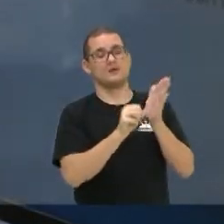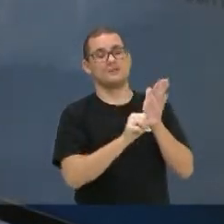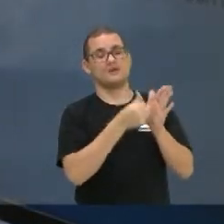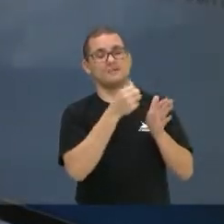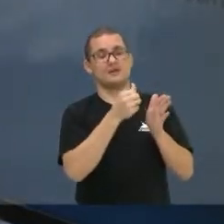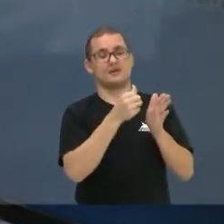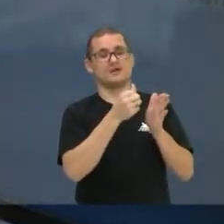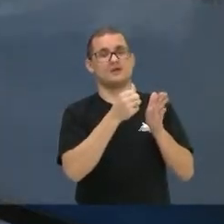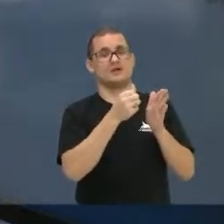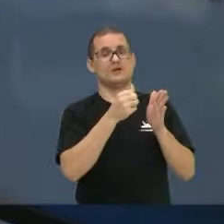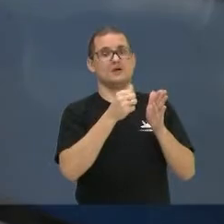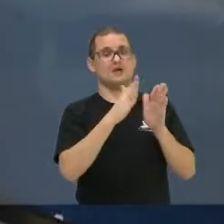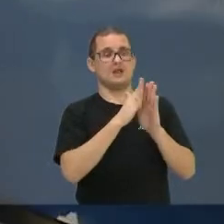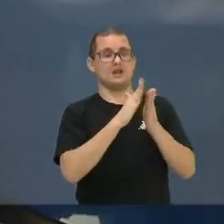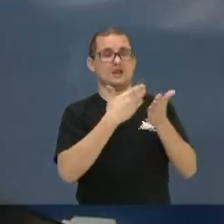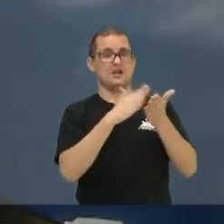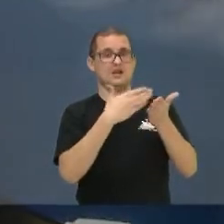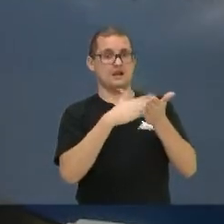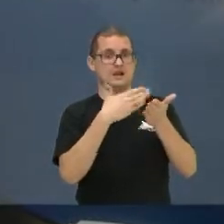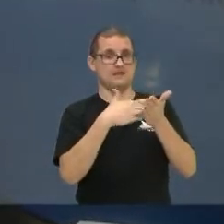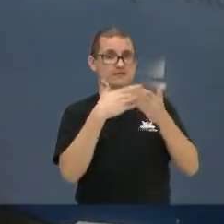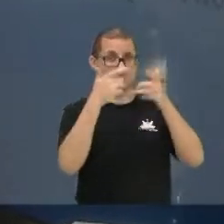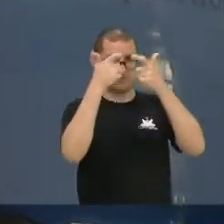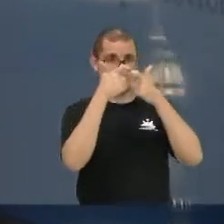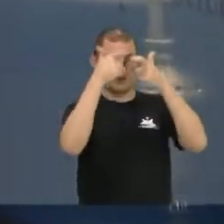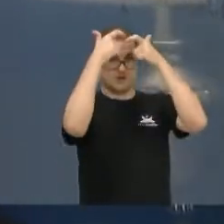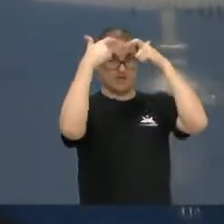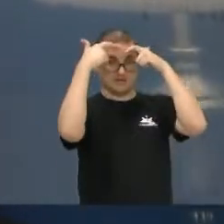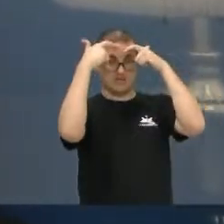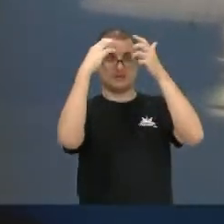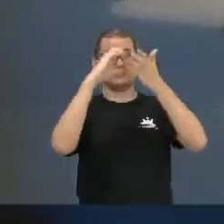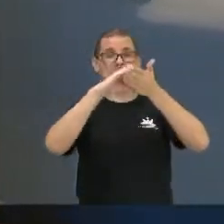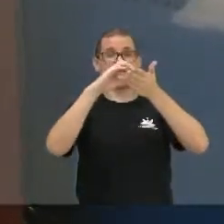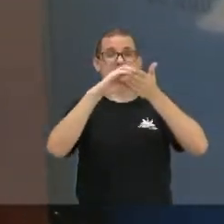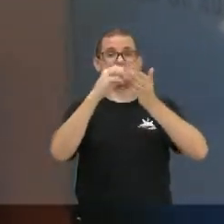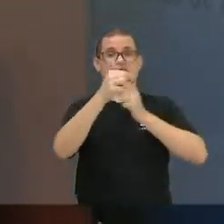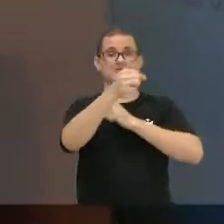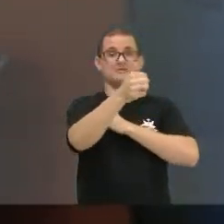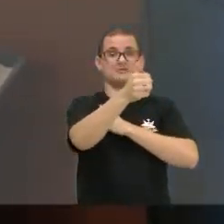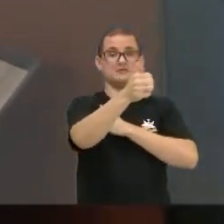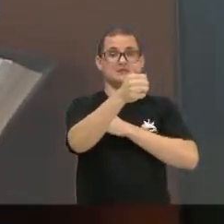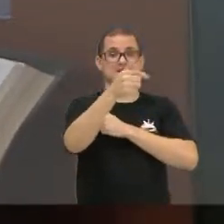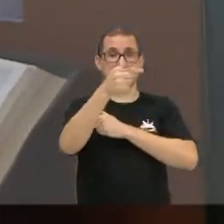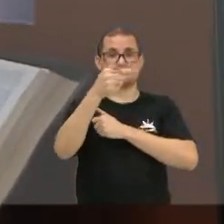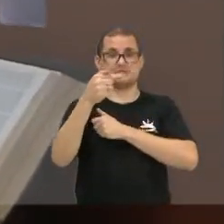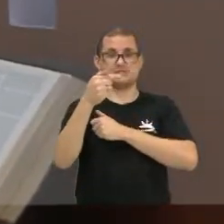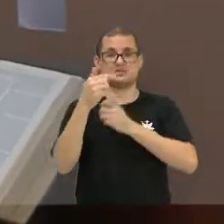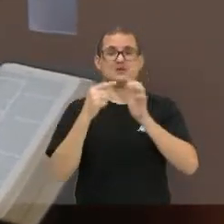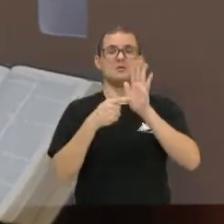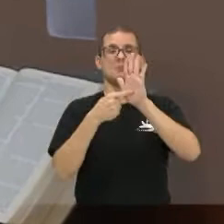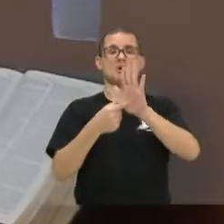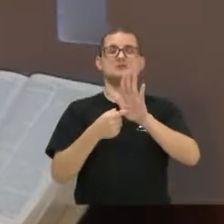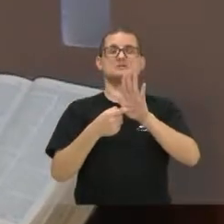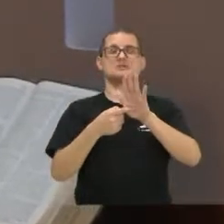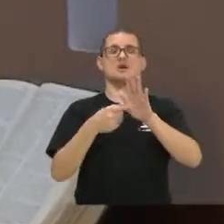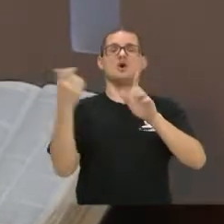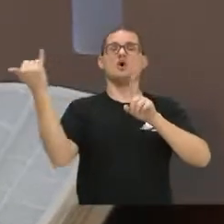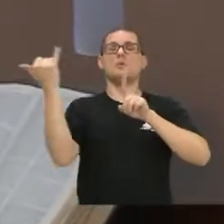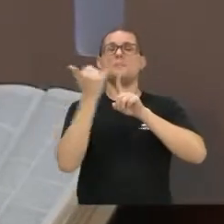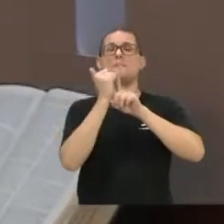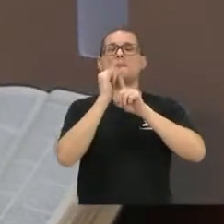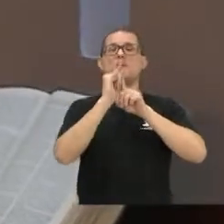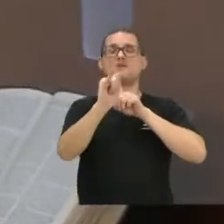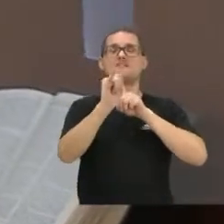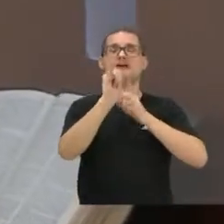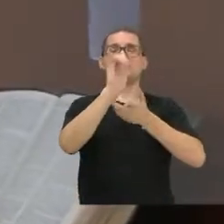capítulo 17 versículo 11 é o profeta elias nós estamos a